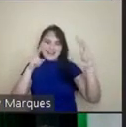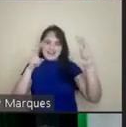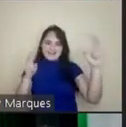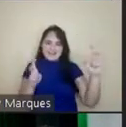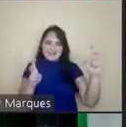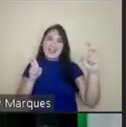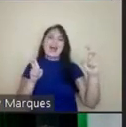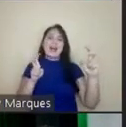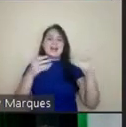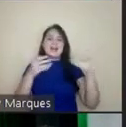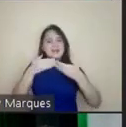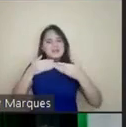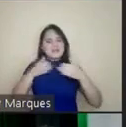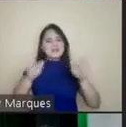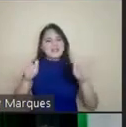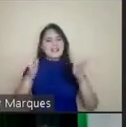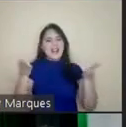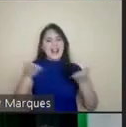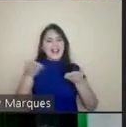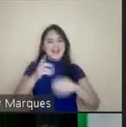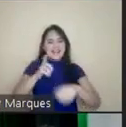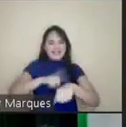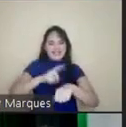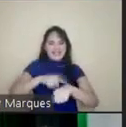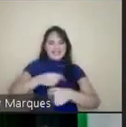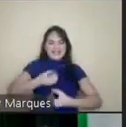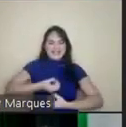aqui esse momento de sarau.